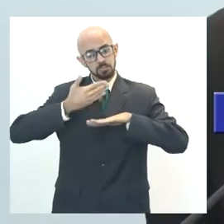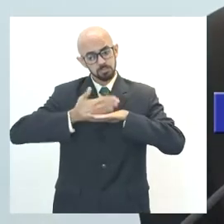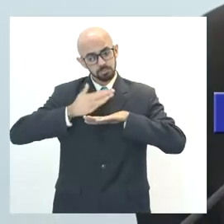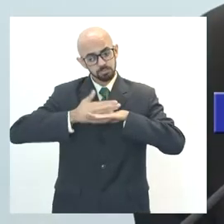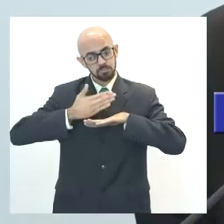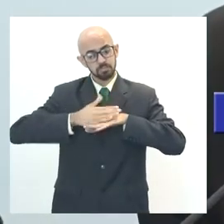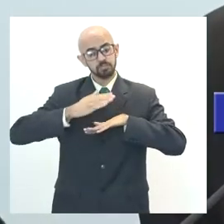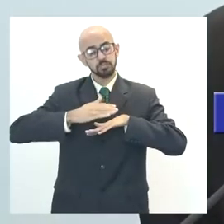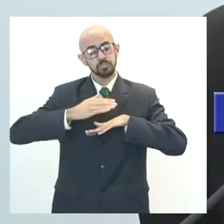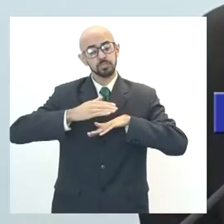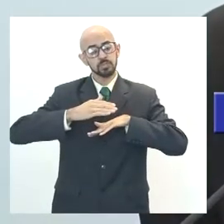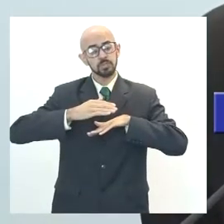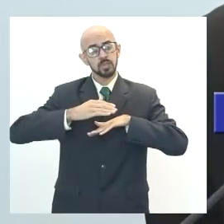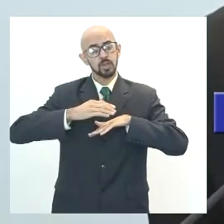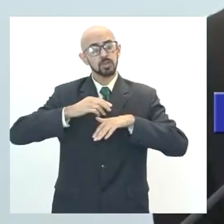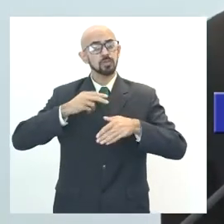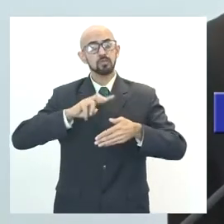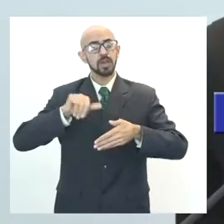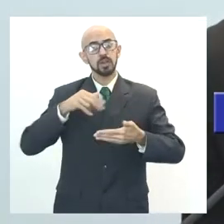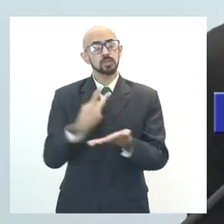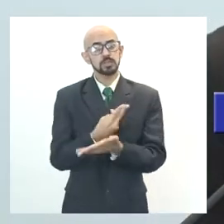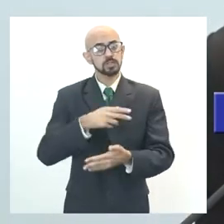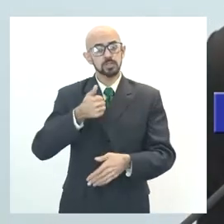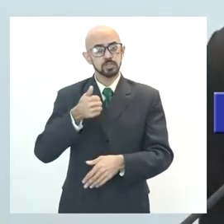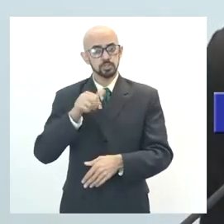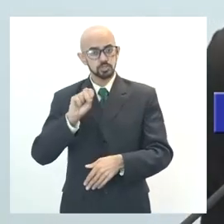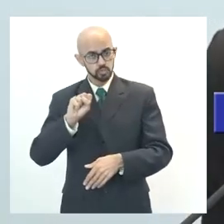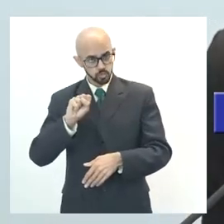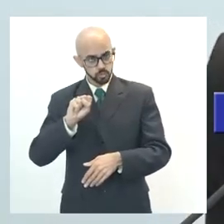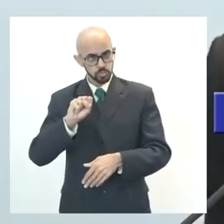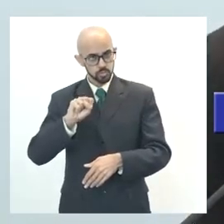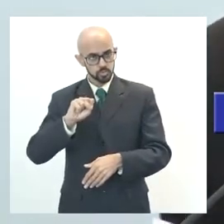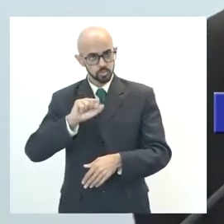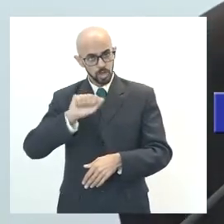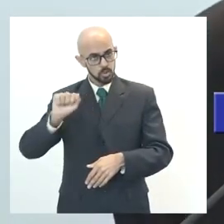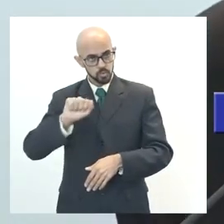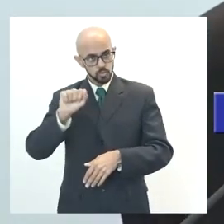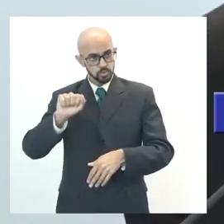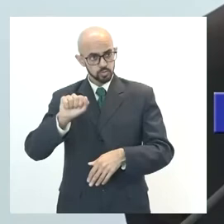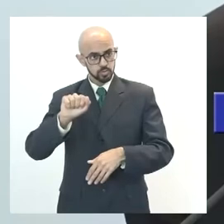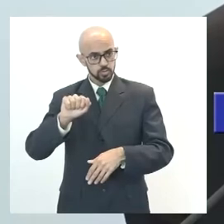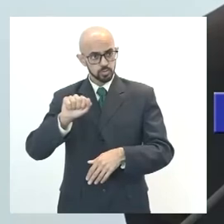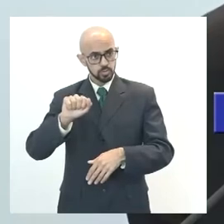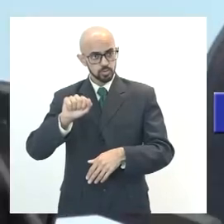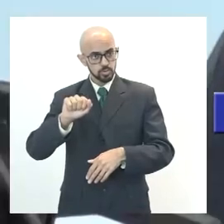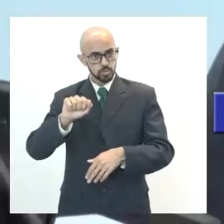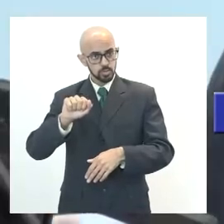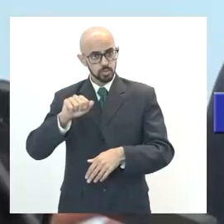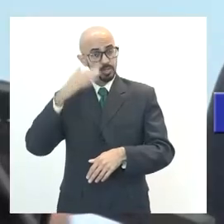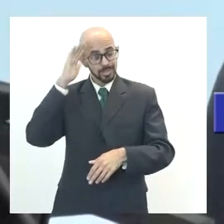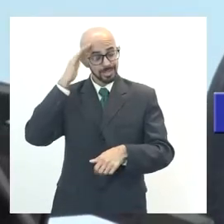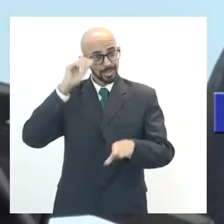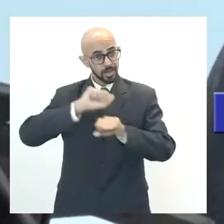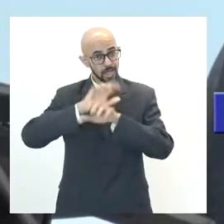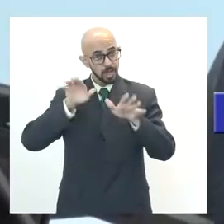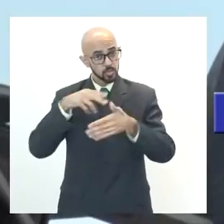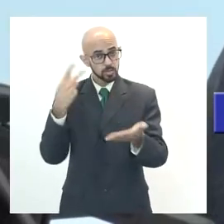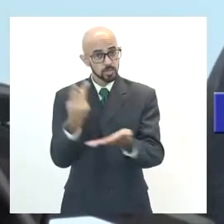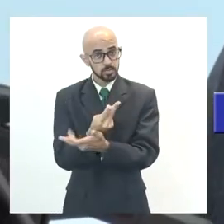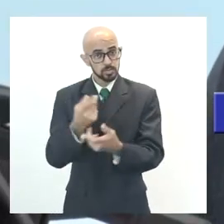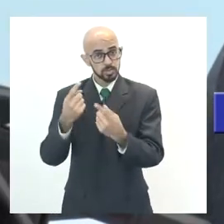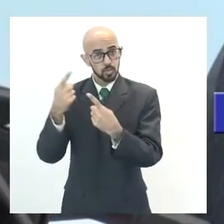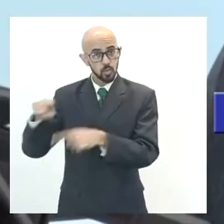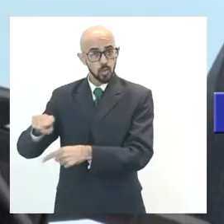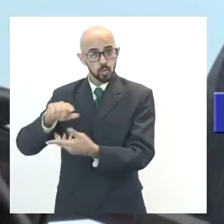mais contundente é tudo que está sendo feito diante reforma quando alguém se eu tô aqui o